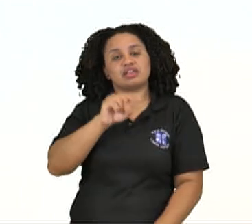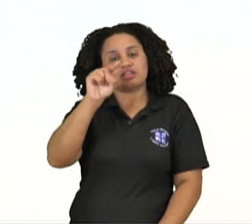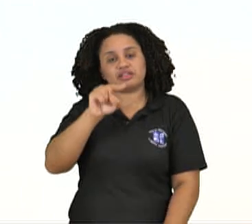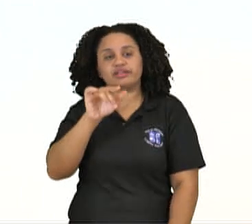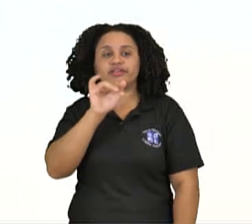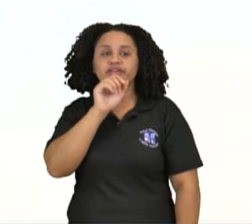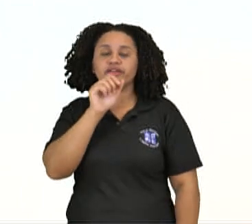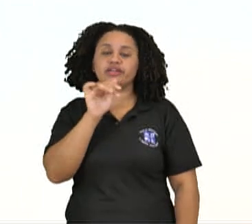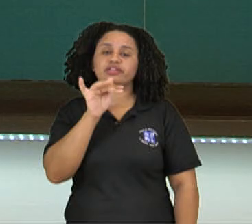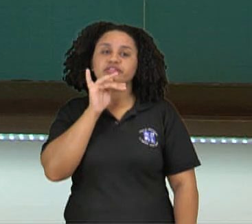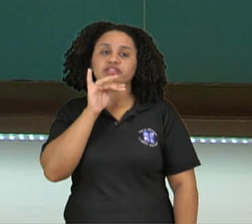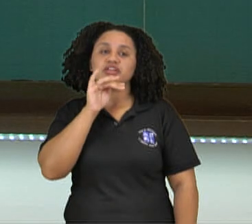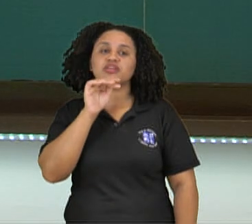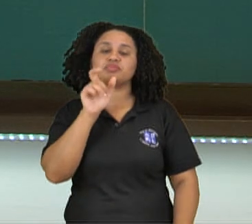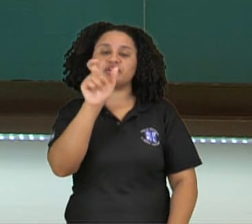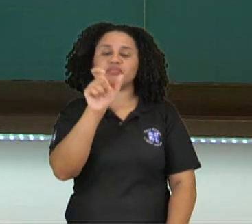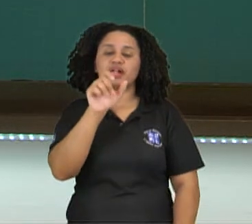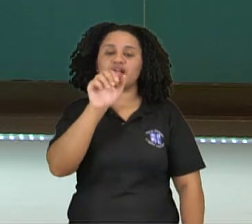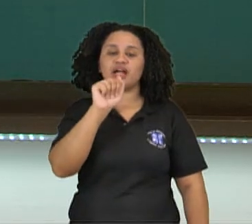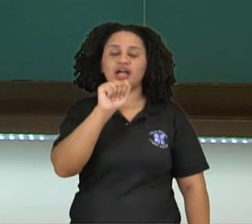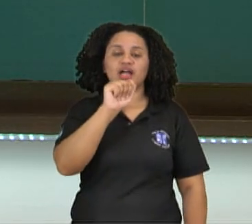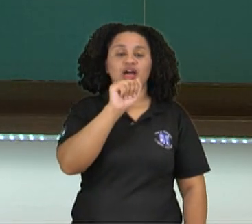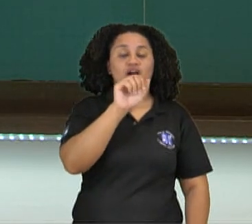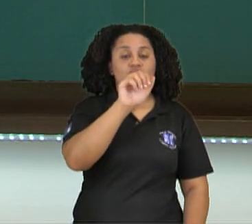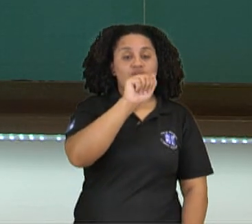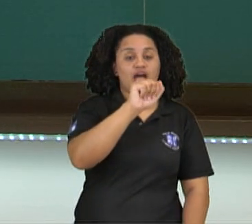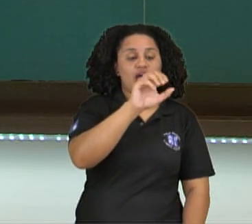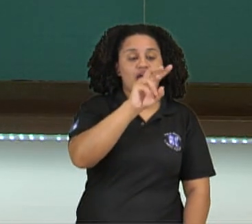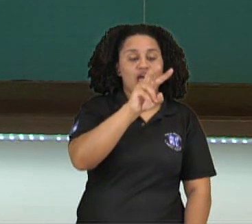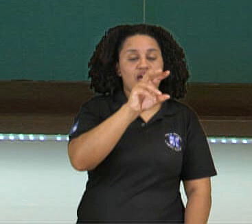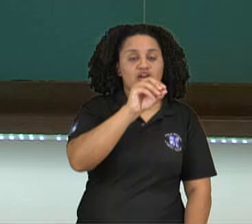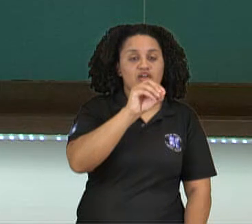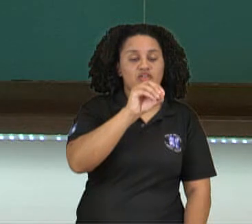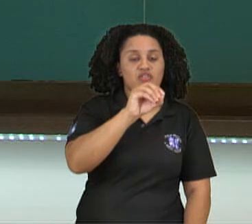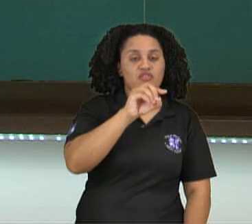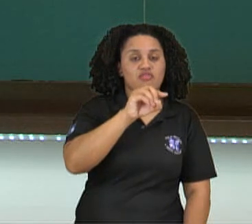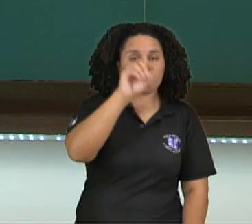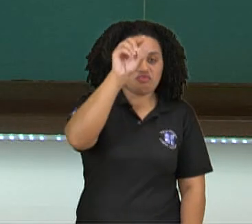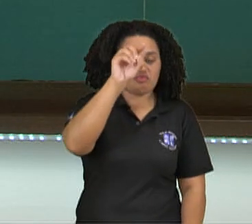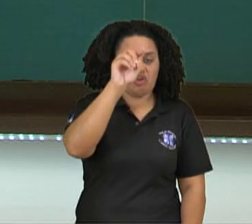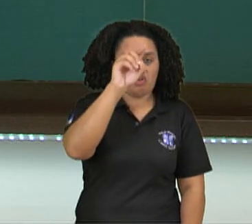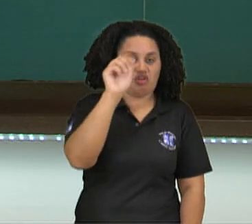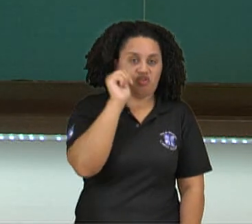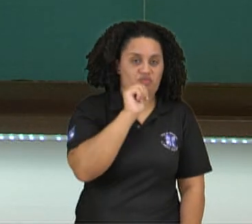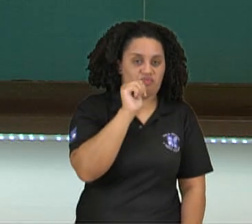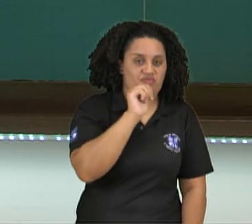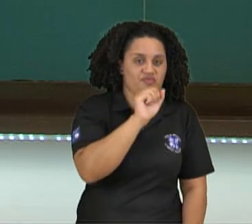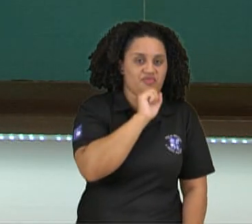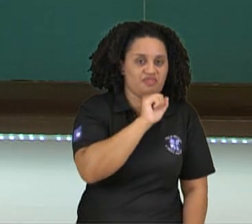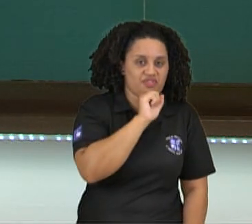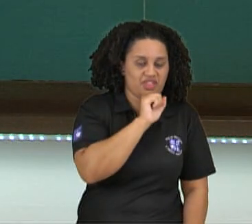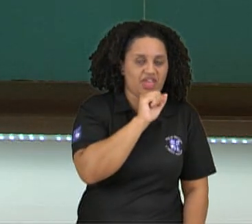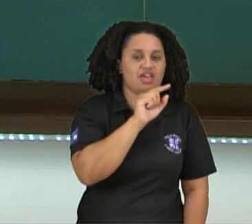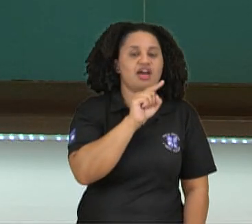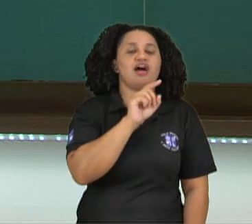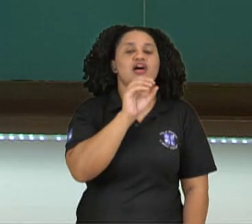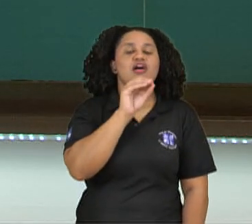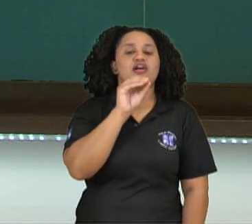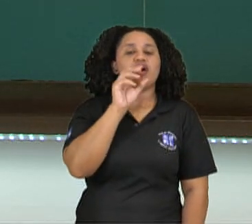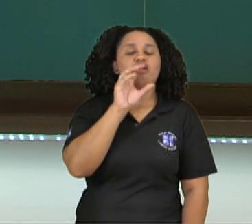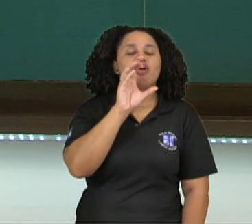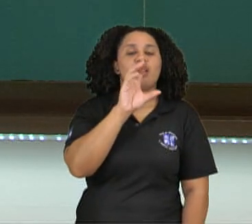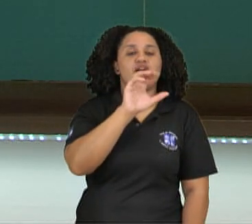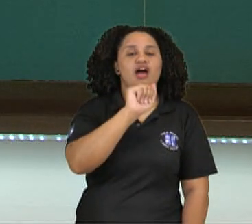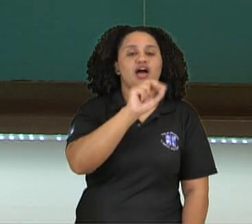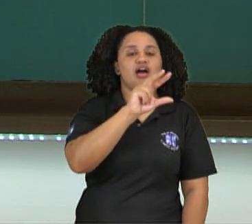avô. Né? Então, a palavra avó tem o O aberto. Quando eu coloco o acento agudo em cima desse O, eu sei